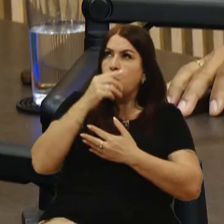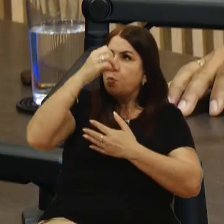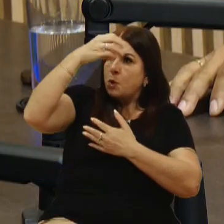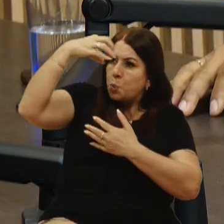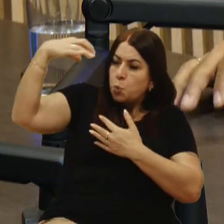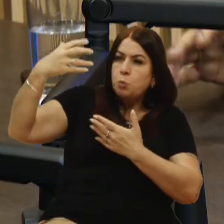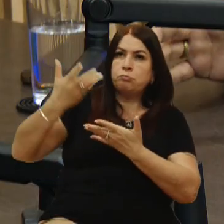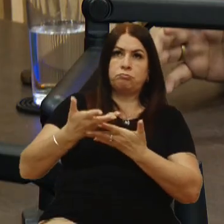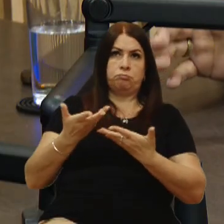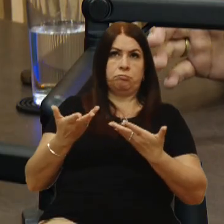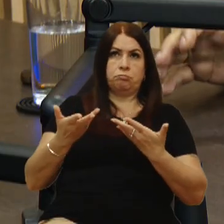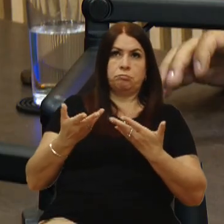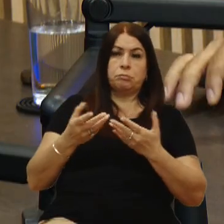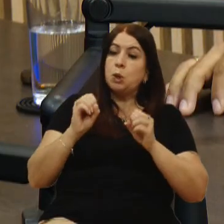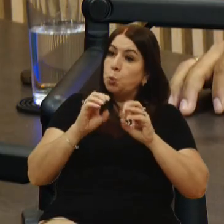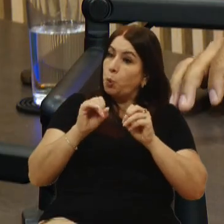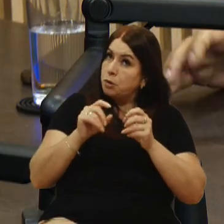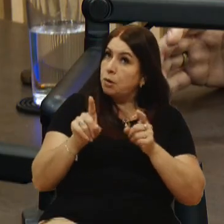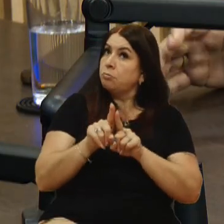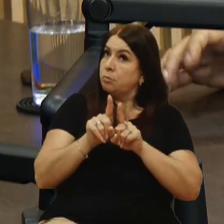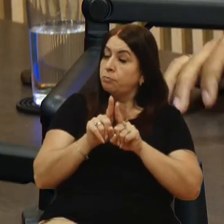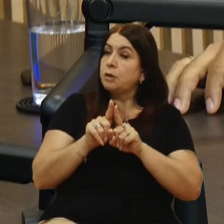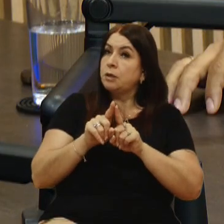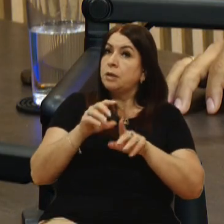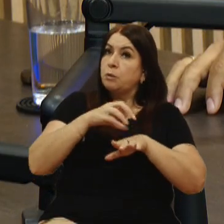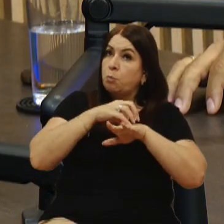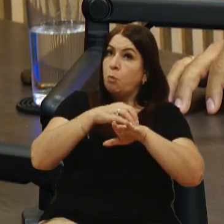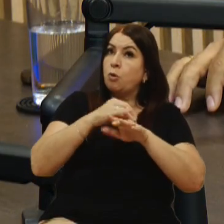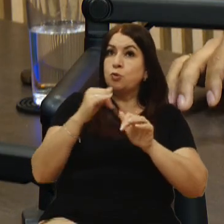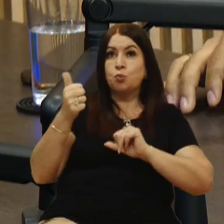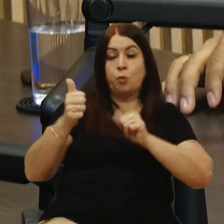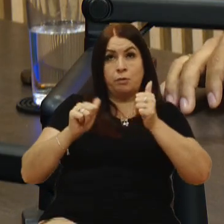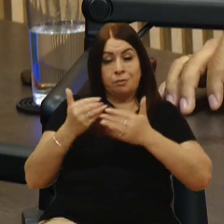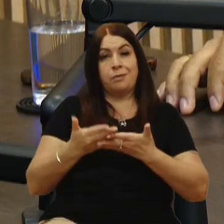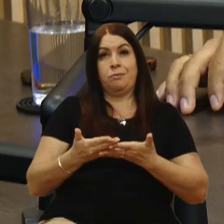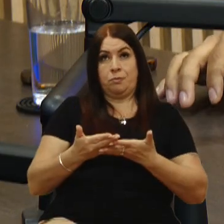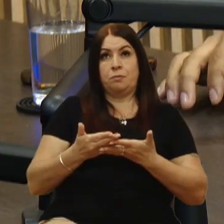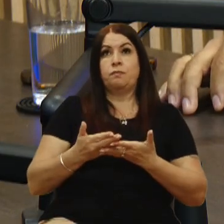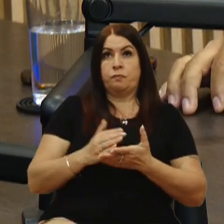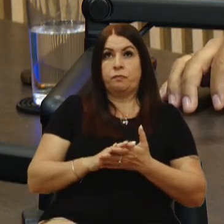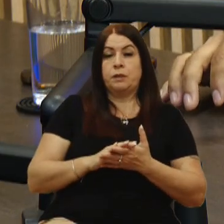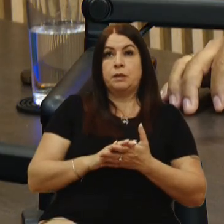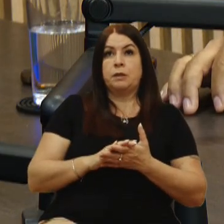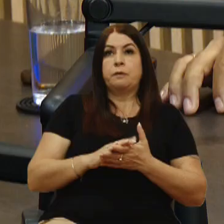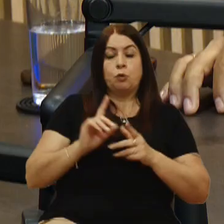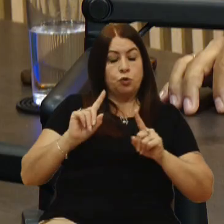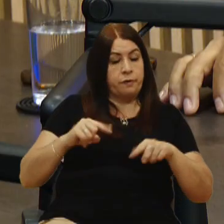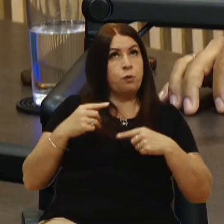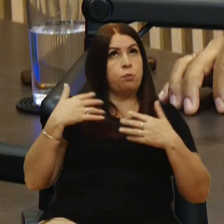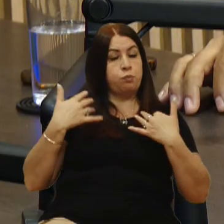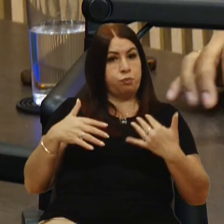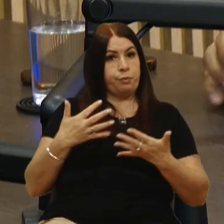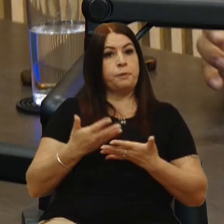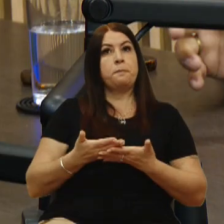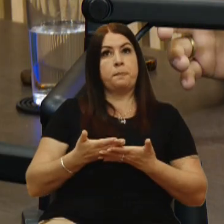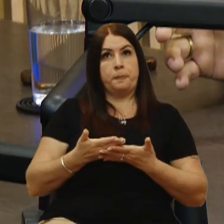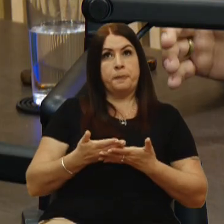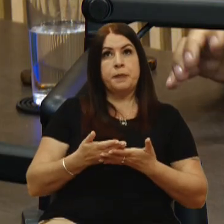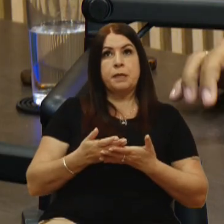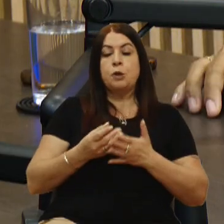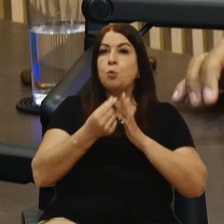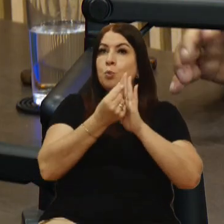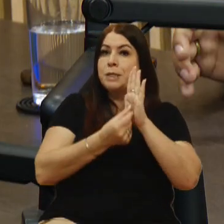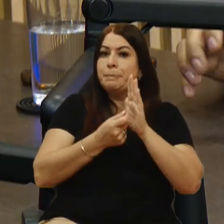energia, educação, né, transporte com qualidade. Então, foi um desafio muito grande, porque com